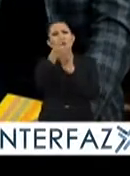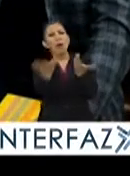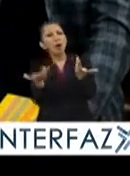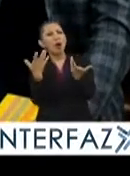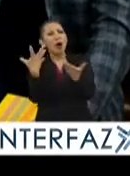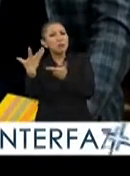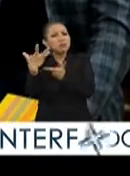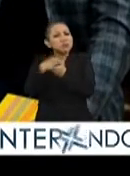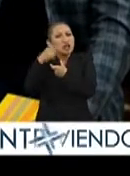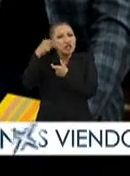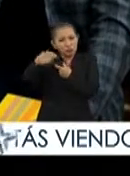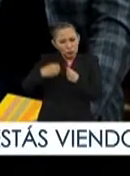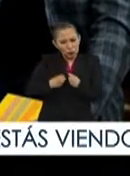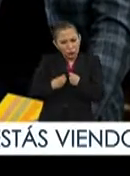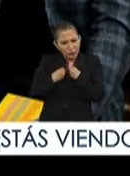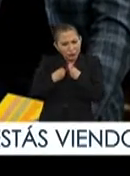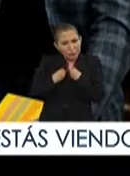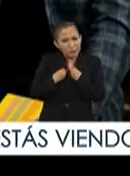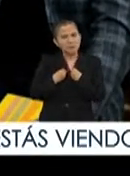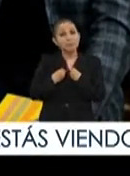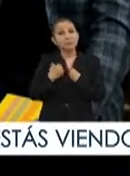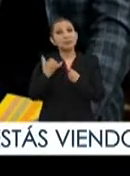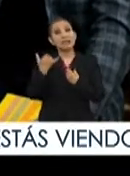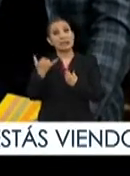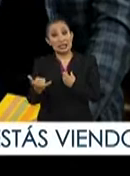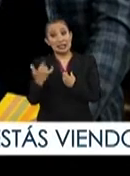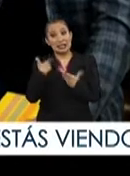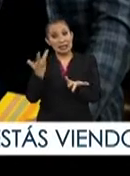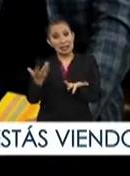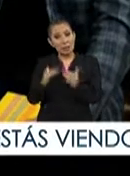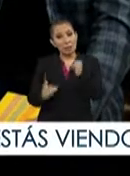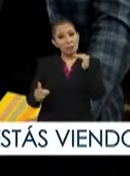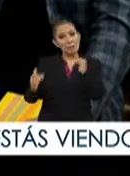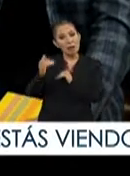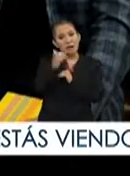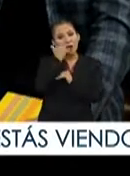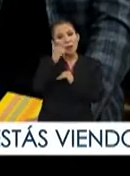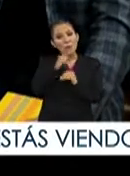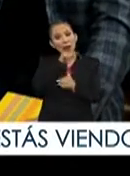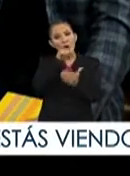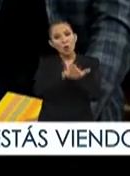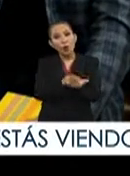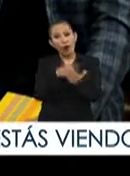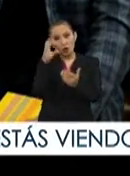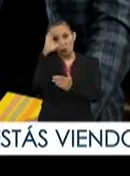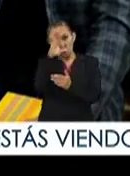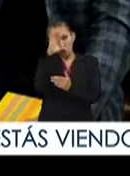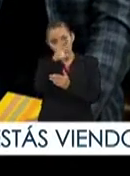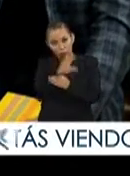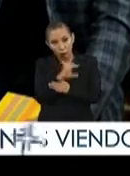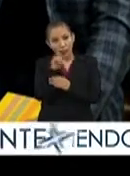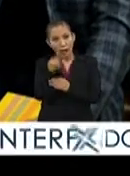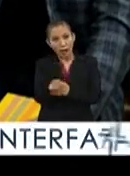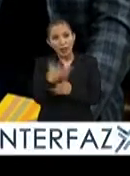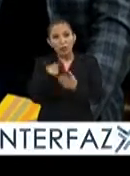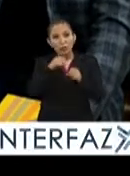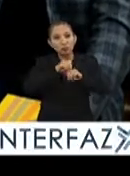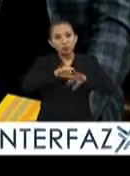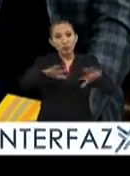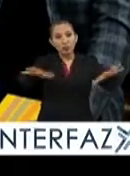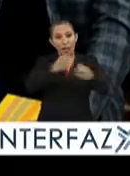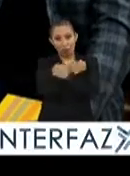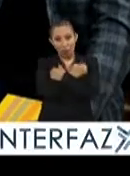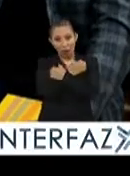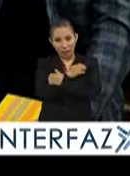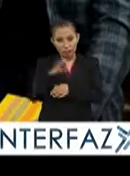a própria ensino, né? E levar esses alunos para os espaços culturais. Então essa é uma grande parceria com a